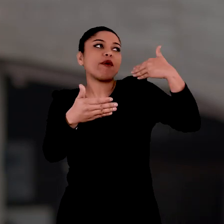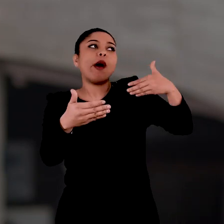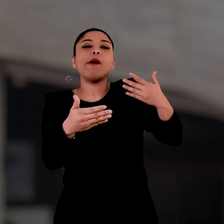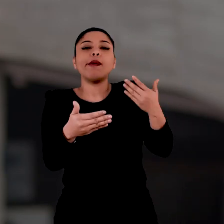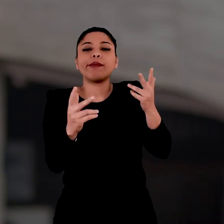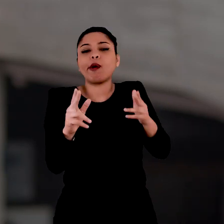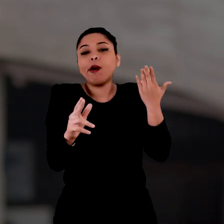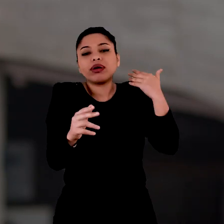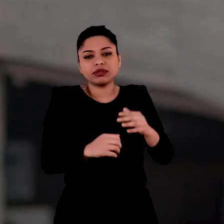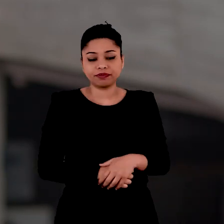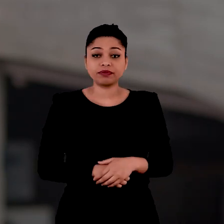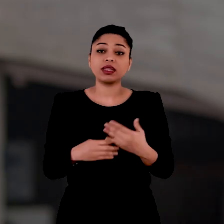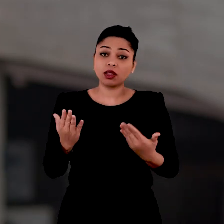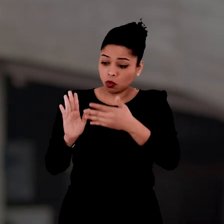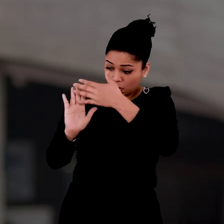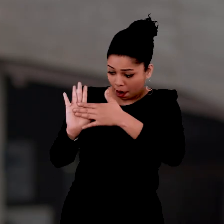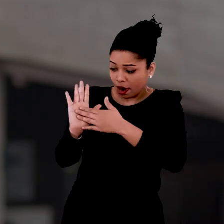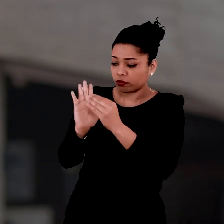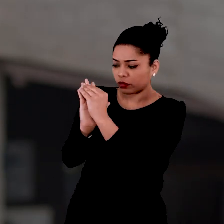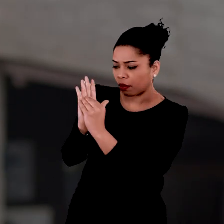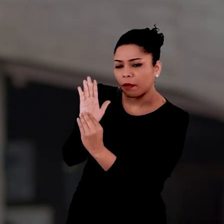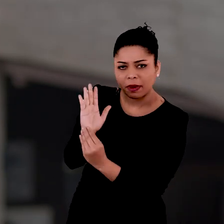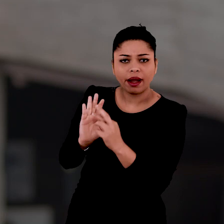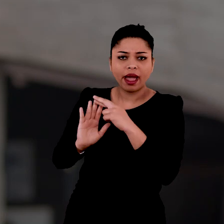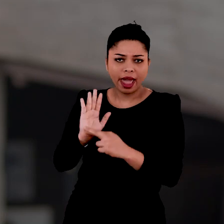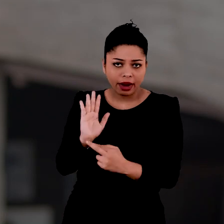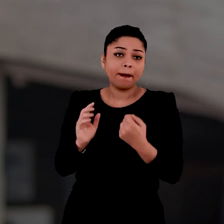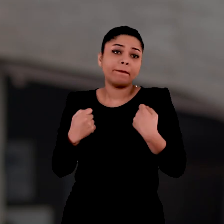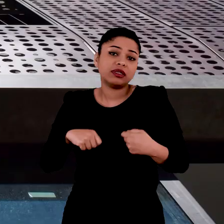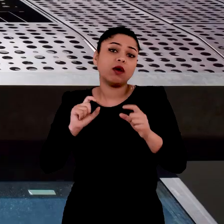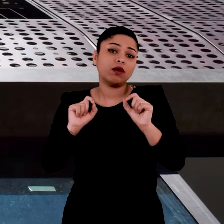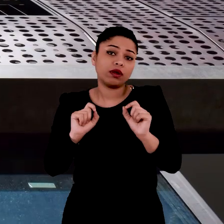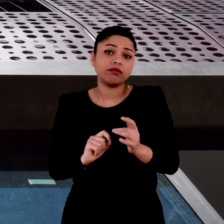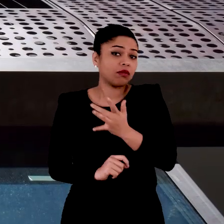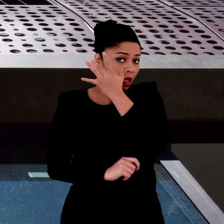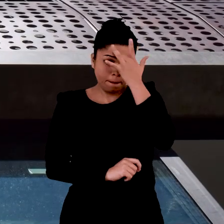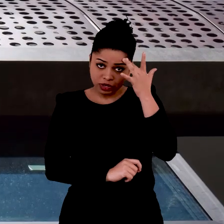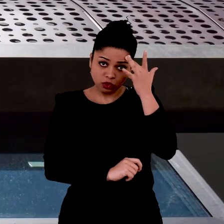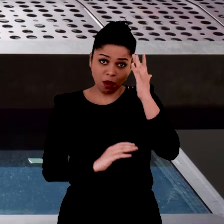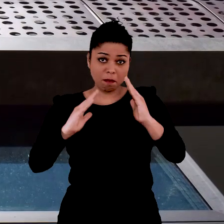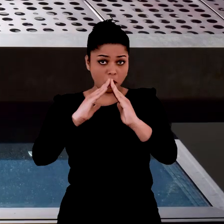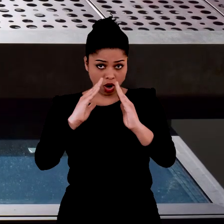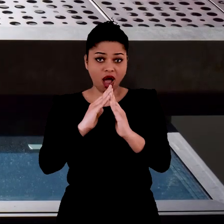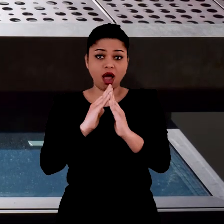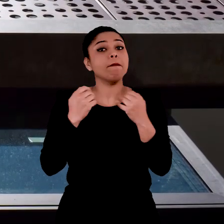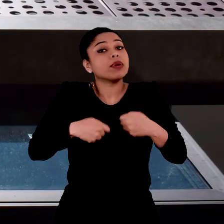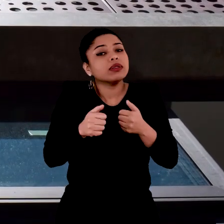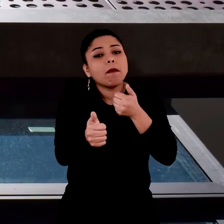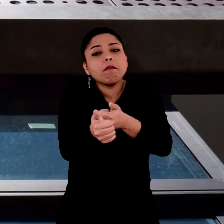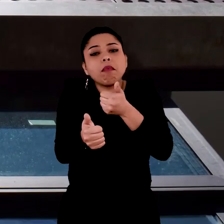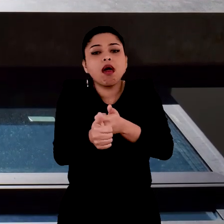seu trabalho, sem necessidade de grandes deslocamentos de carro. É uma unidade compacta, porque a gente está